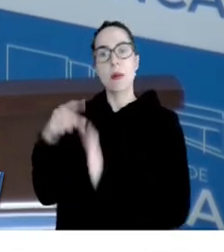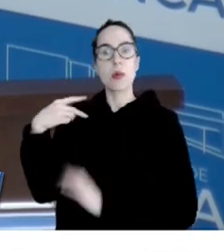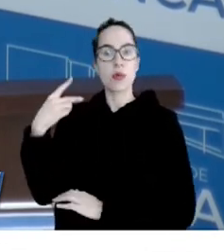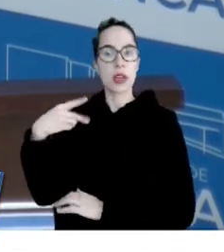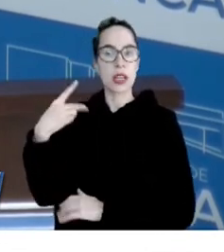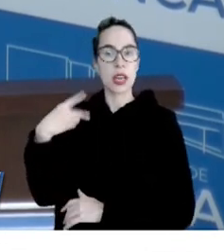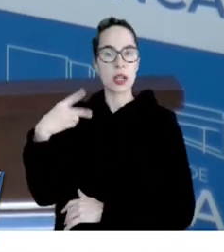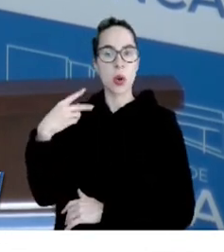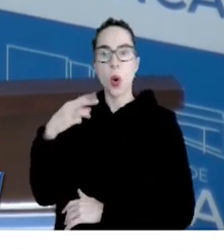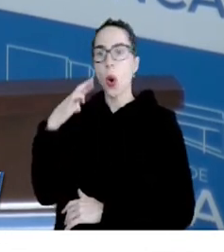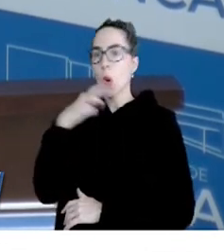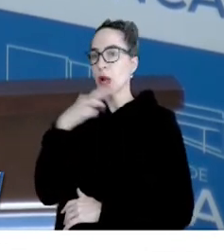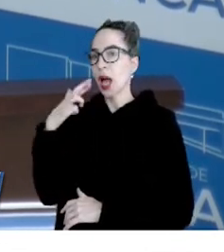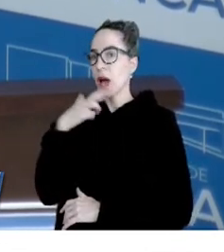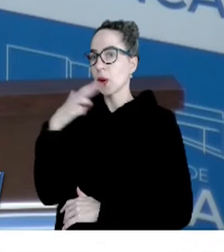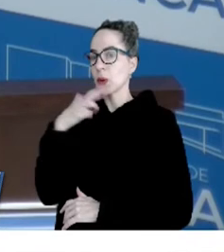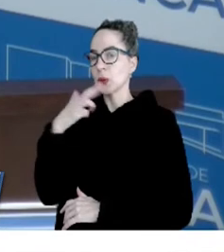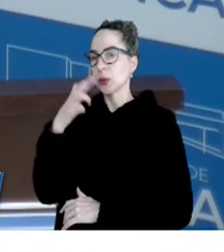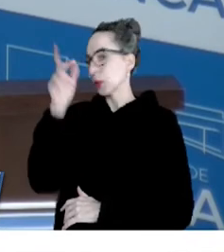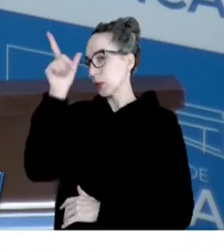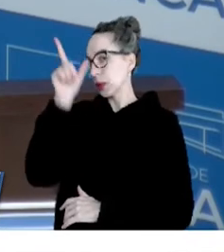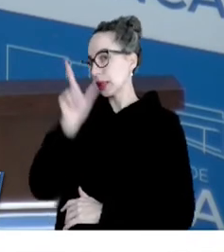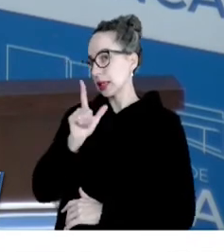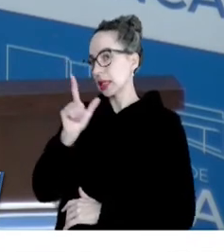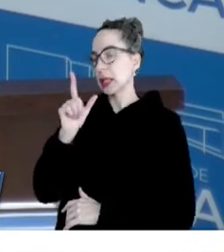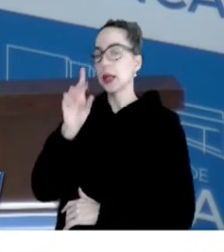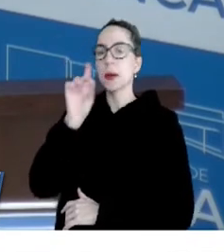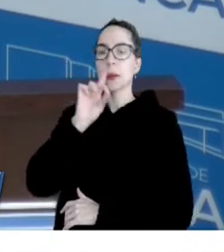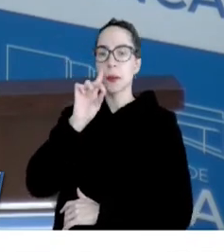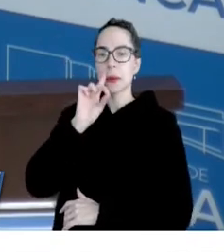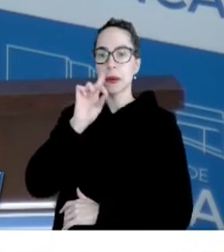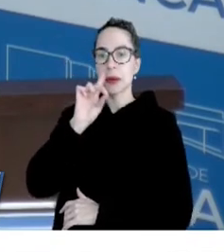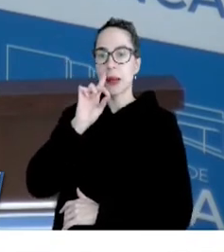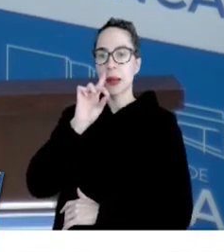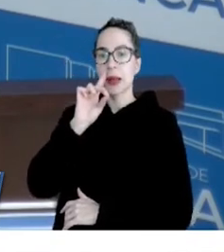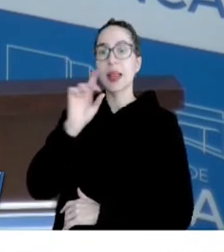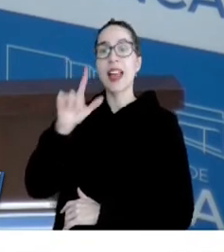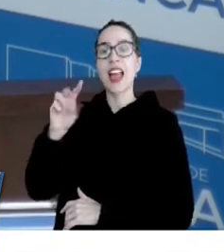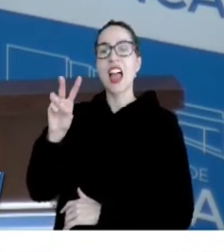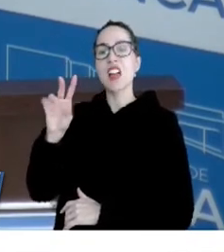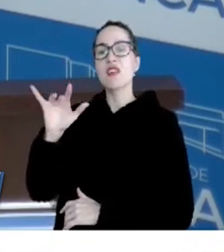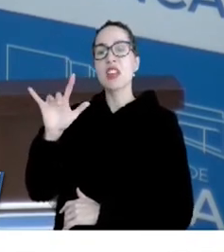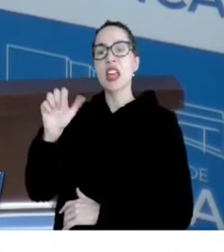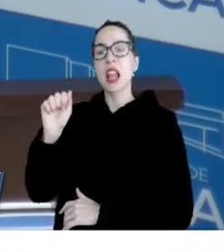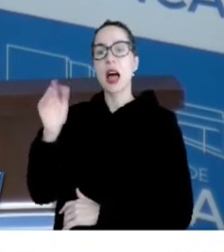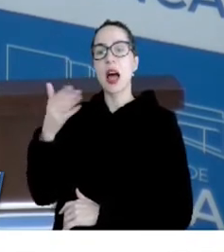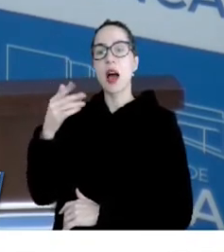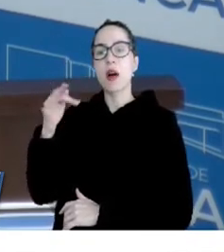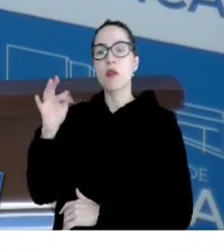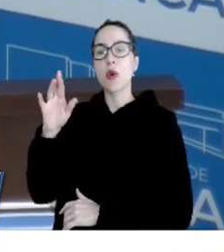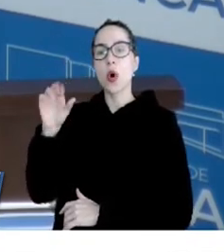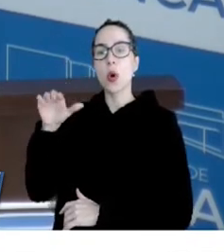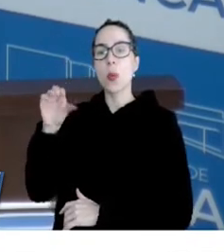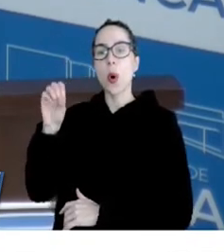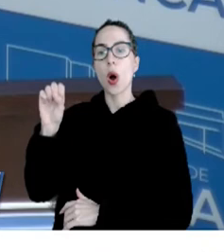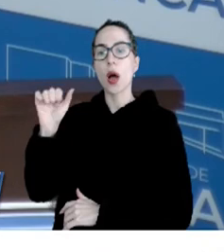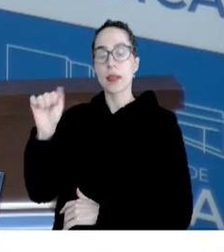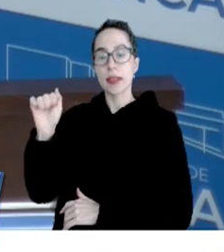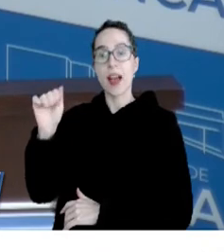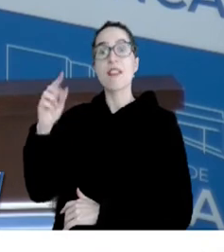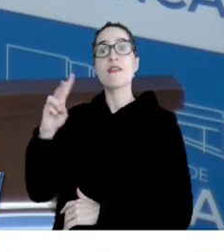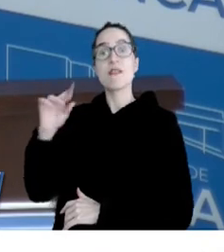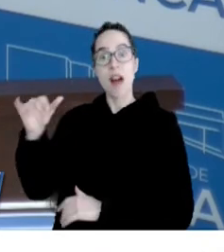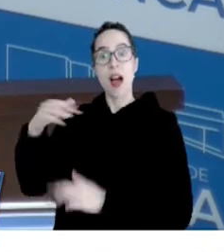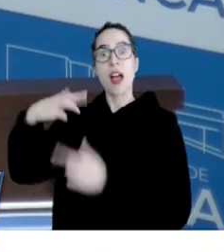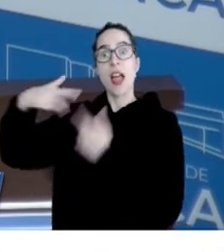Ronaldo Carvalho, Lindsay Cardoso, Donizete da Farmácia, é a Vila Formosa, que passará por uma reestruturação.